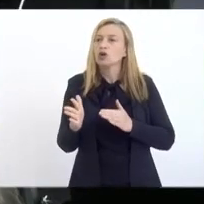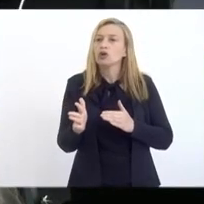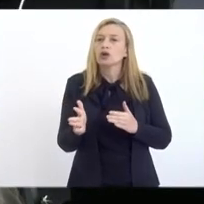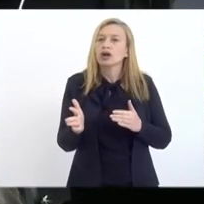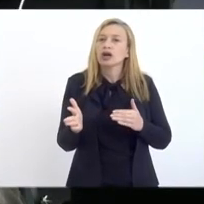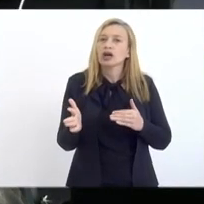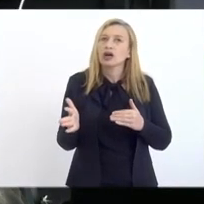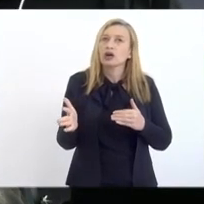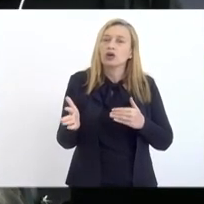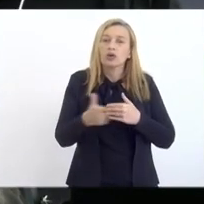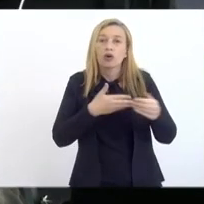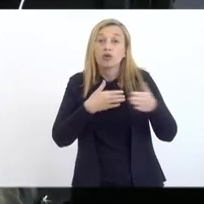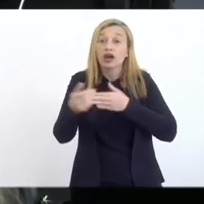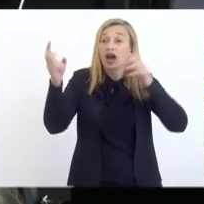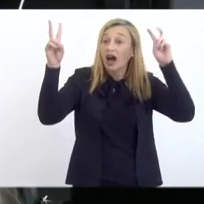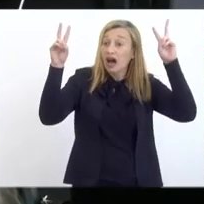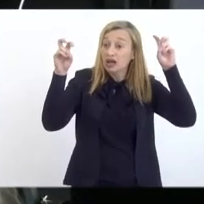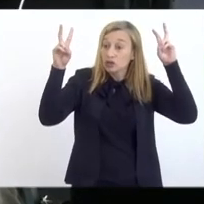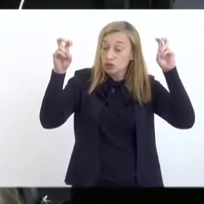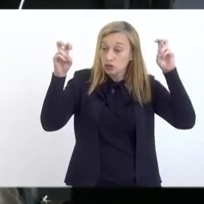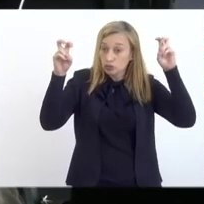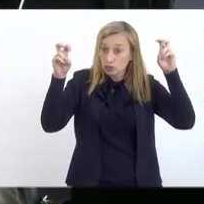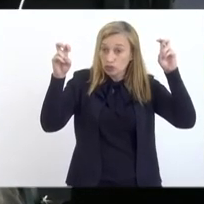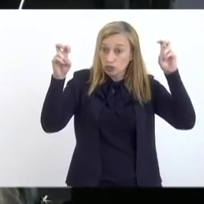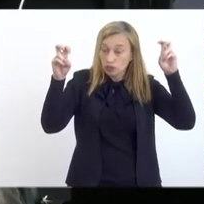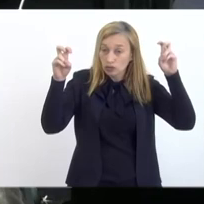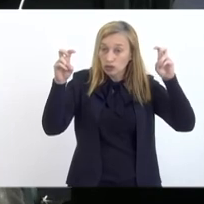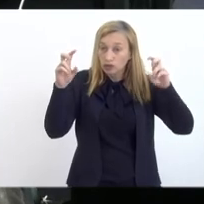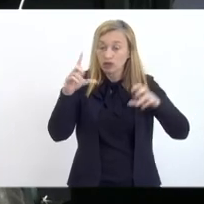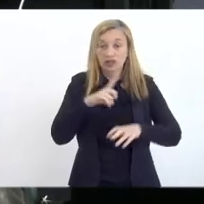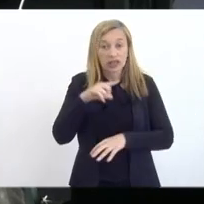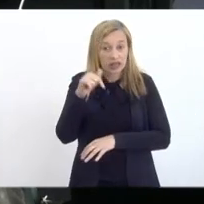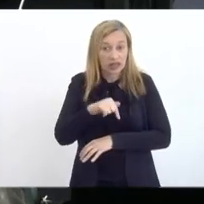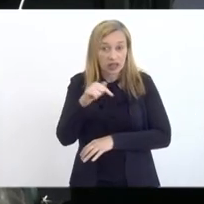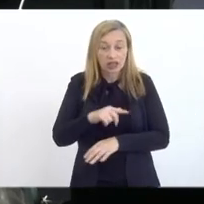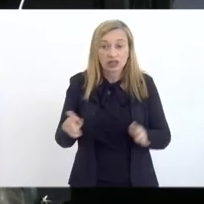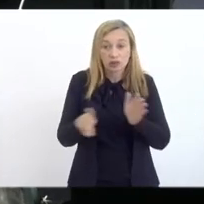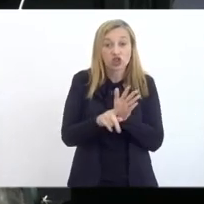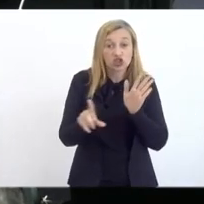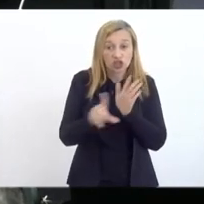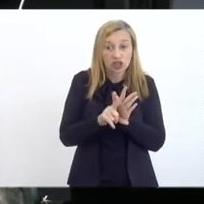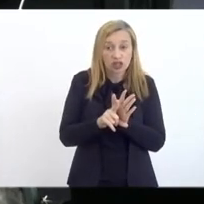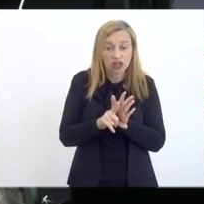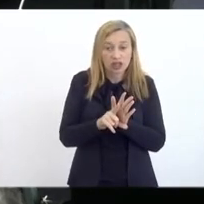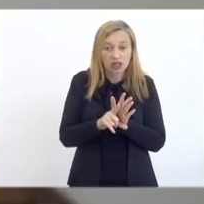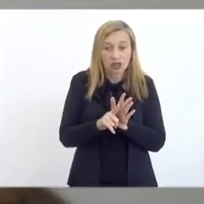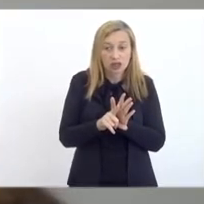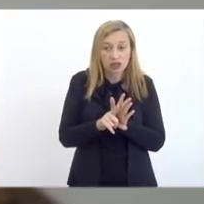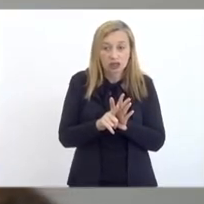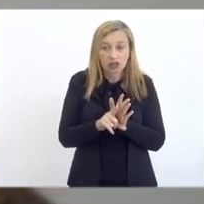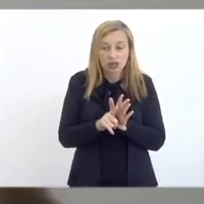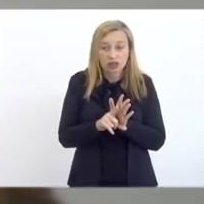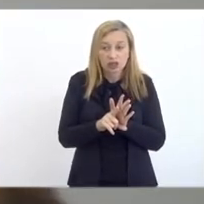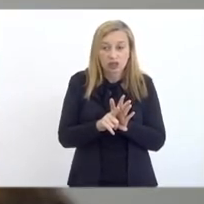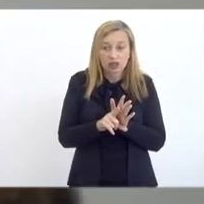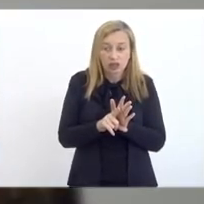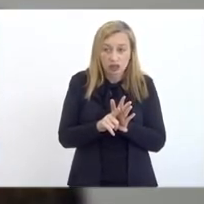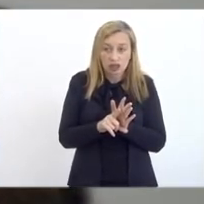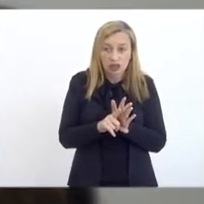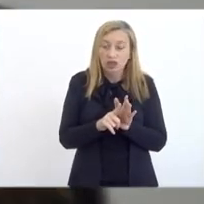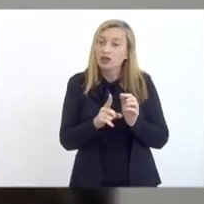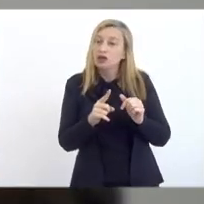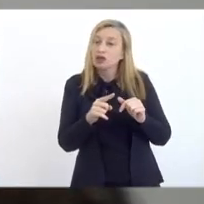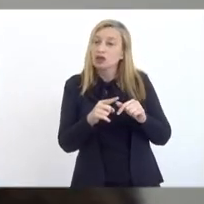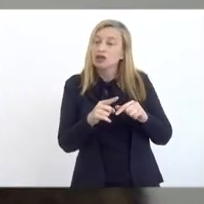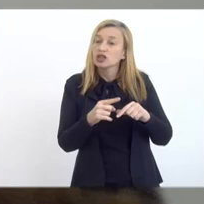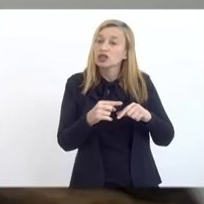assunto dessa natureza que aqui versa nesses projetos de lei, eles seriam violações ao regime de recuperação. Essa é a